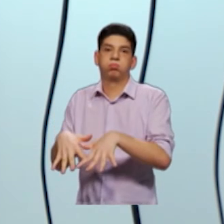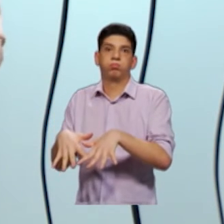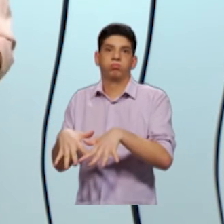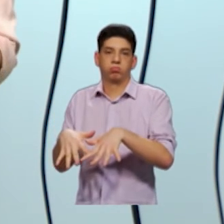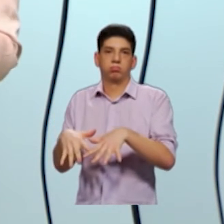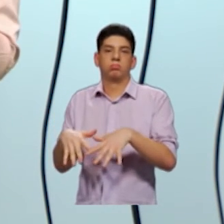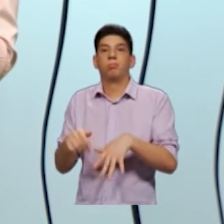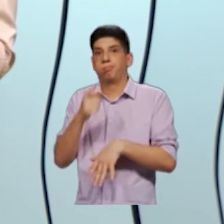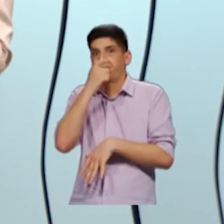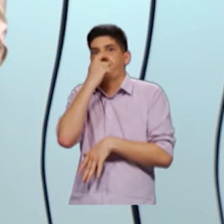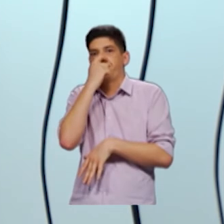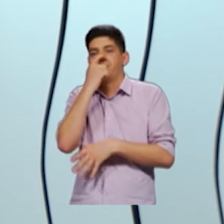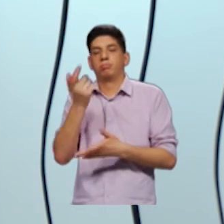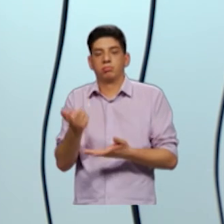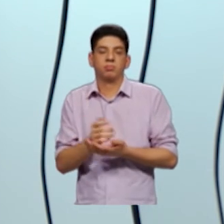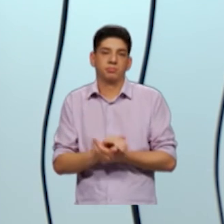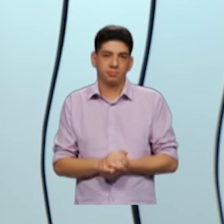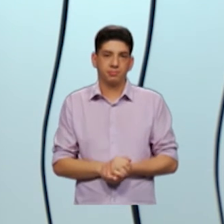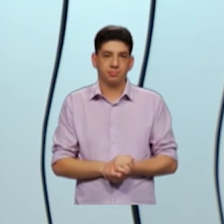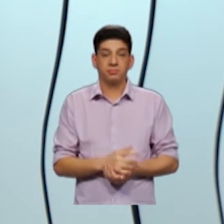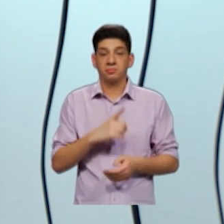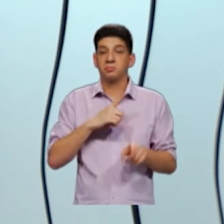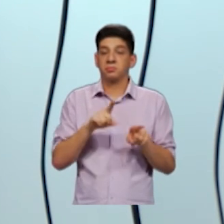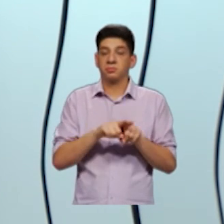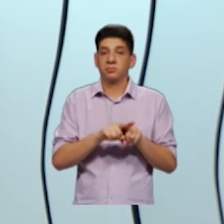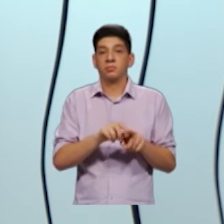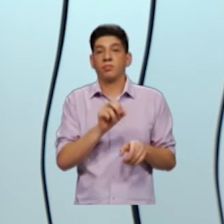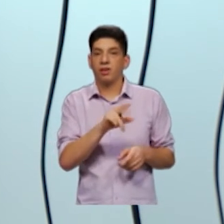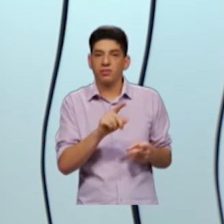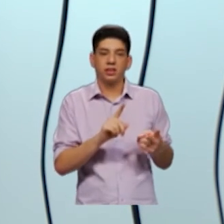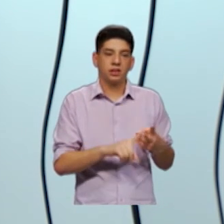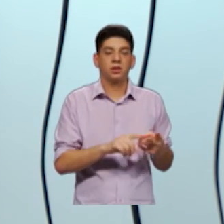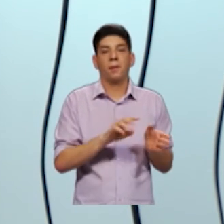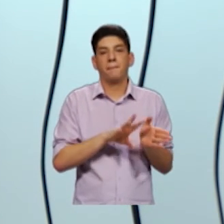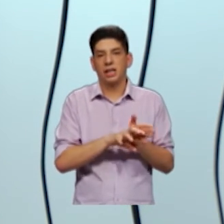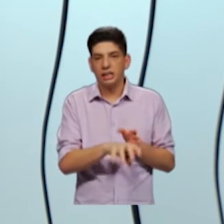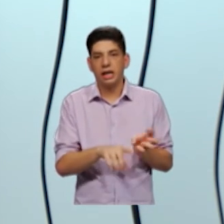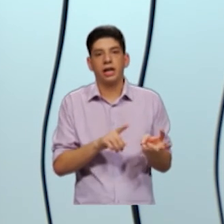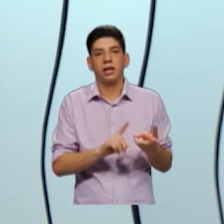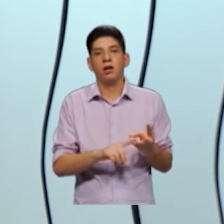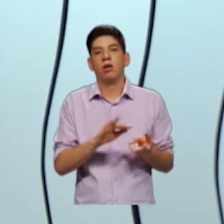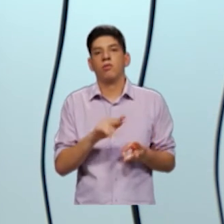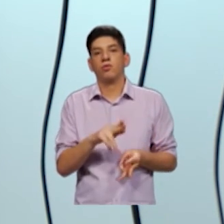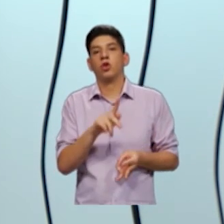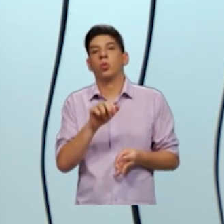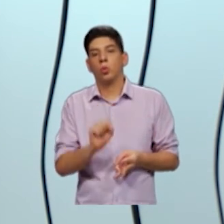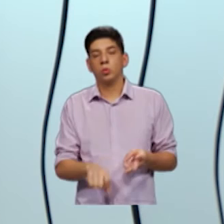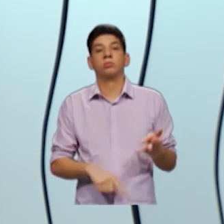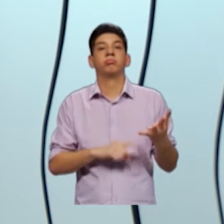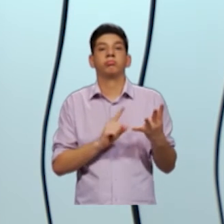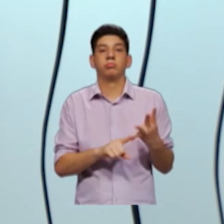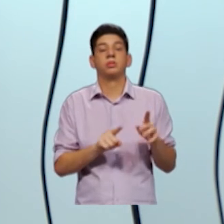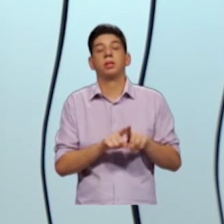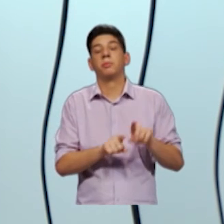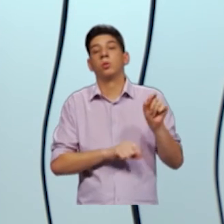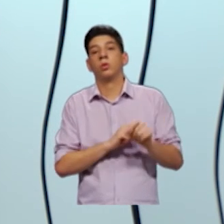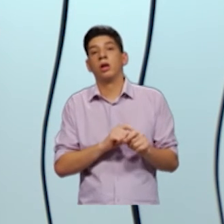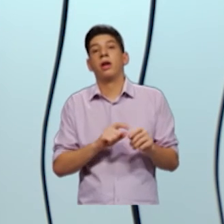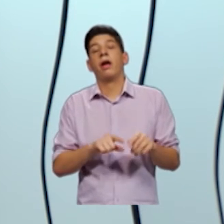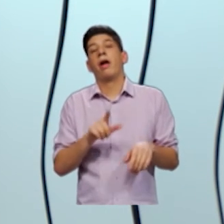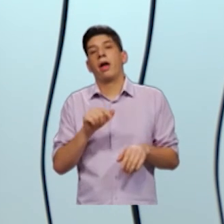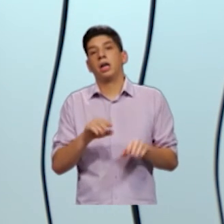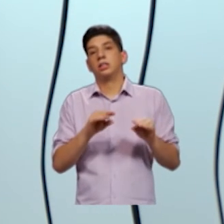Nós sabemos que existe, além de vírus, bactérias, fungos, nós sabemos da substância também que nós